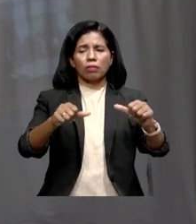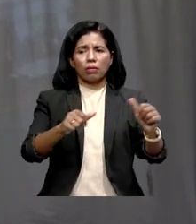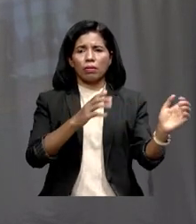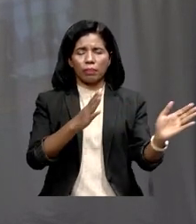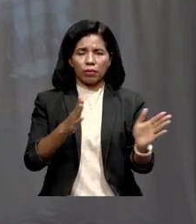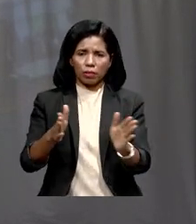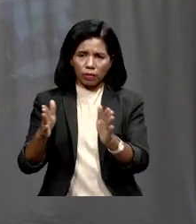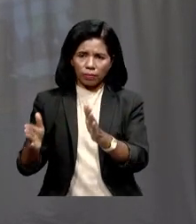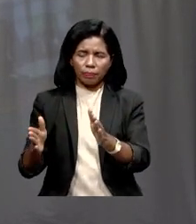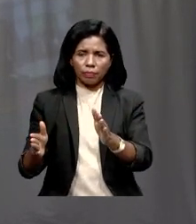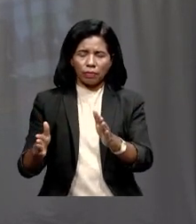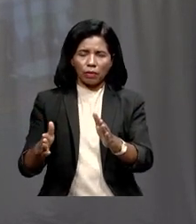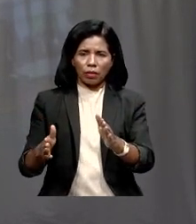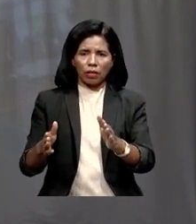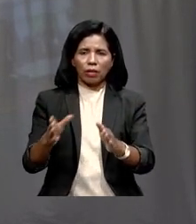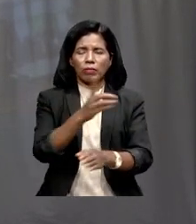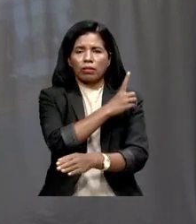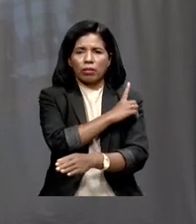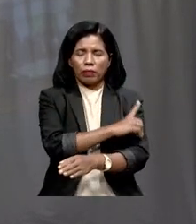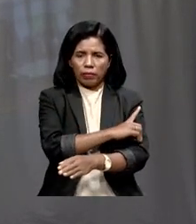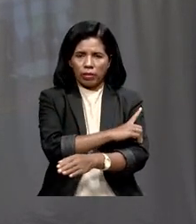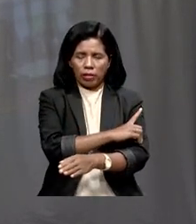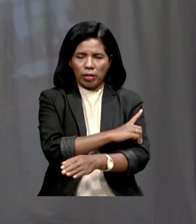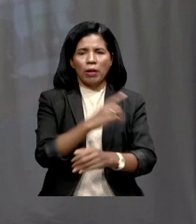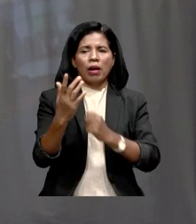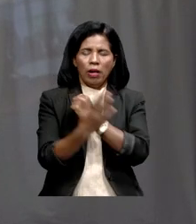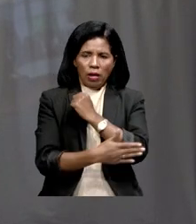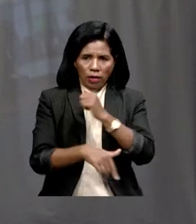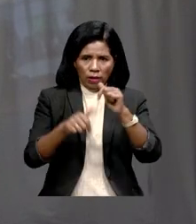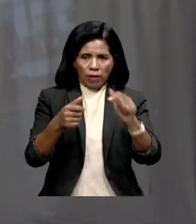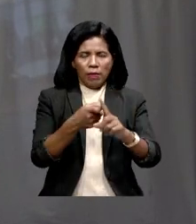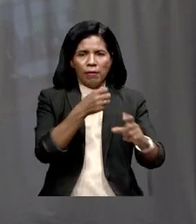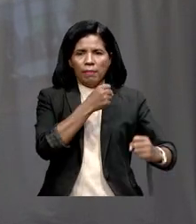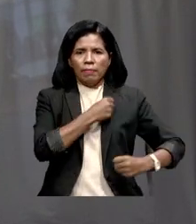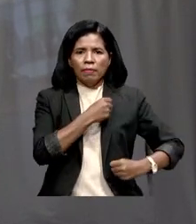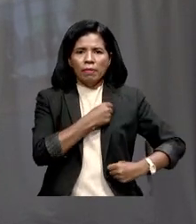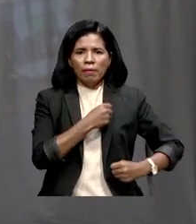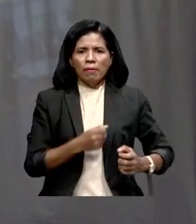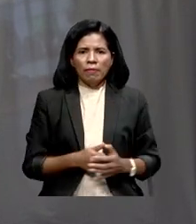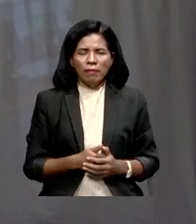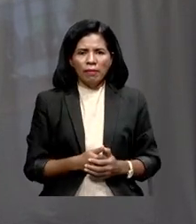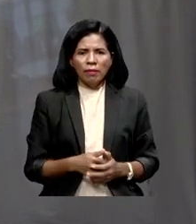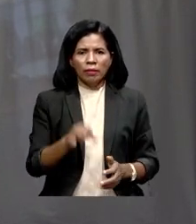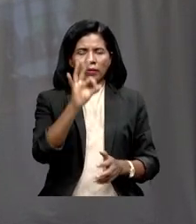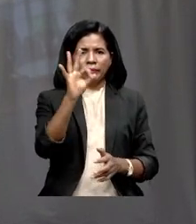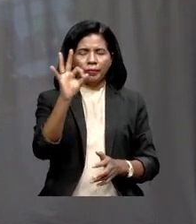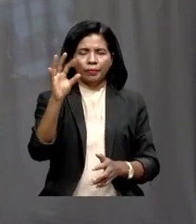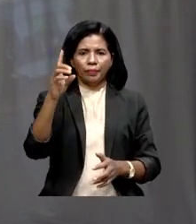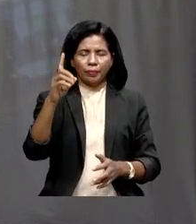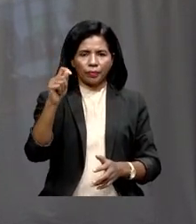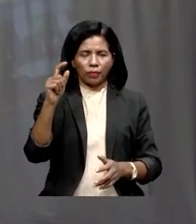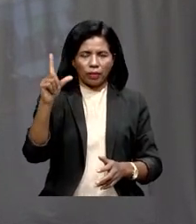processo luta defende a soberania rai, né? De russo força. FALINTIL, força da